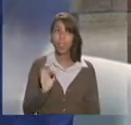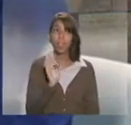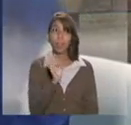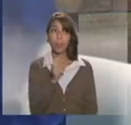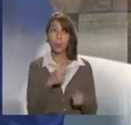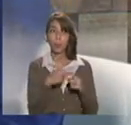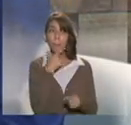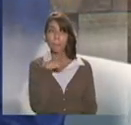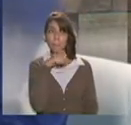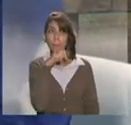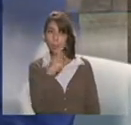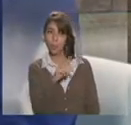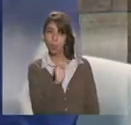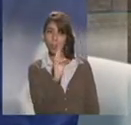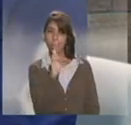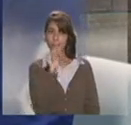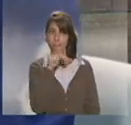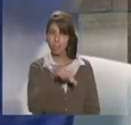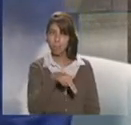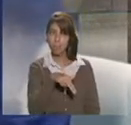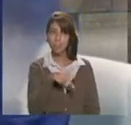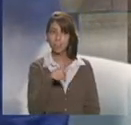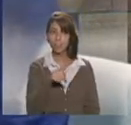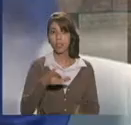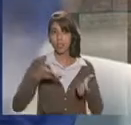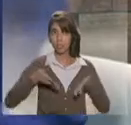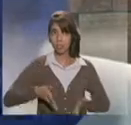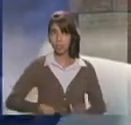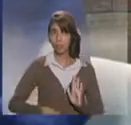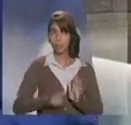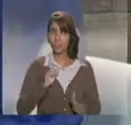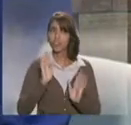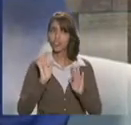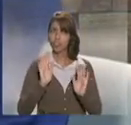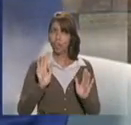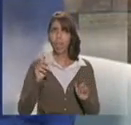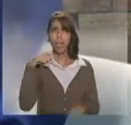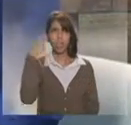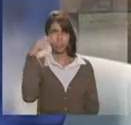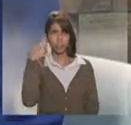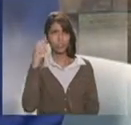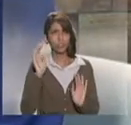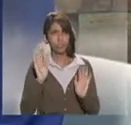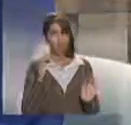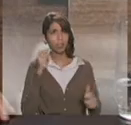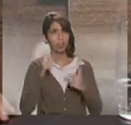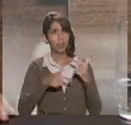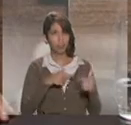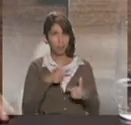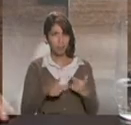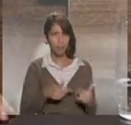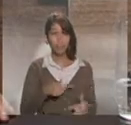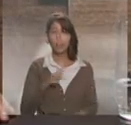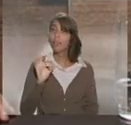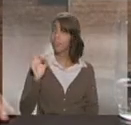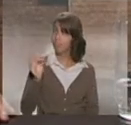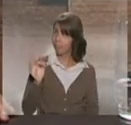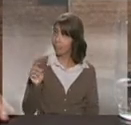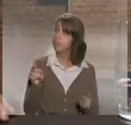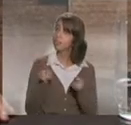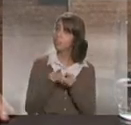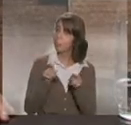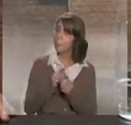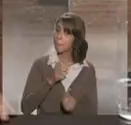rapazinho onde dois anos ele já era o julinho já era uma pessoa descrição ele não pode esquecer que a minha mãe vem da música